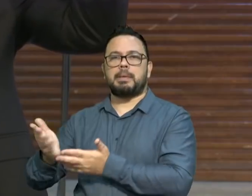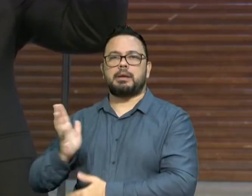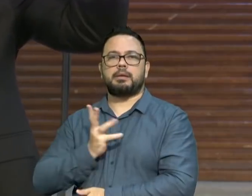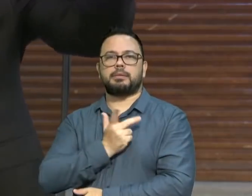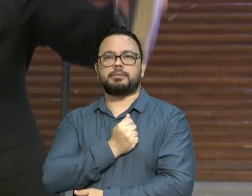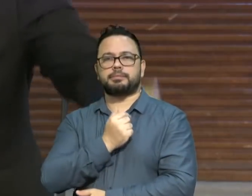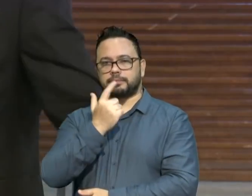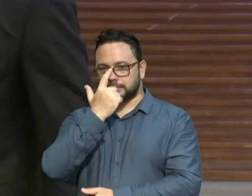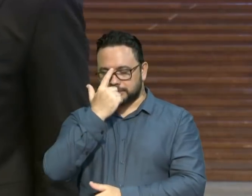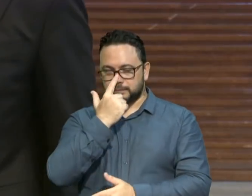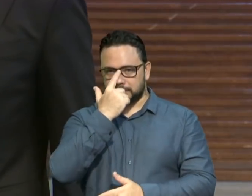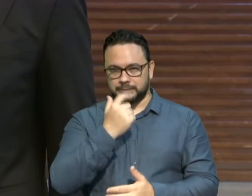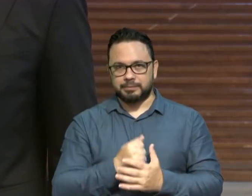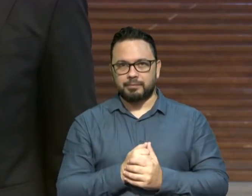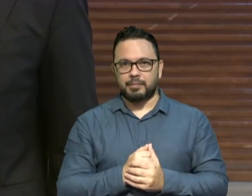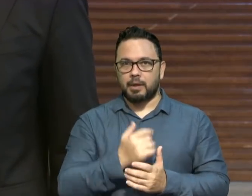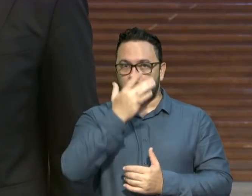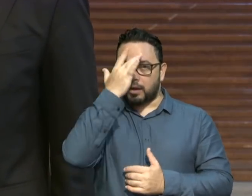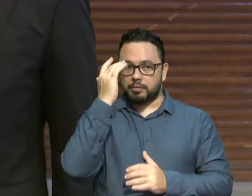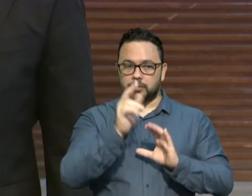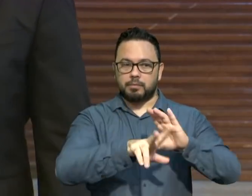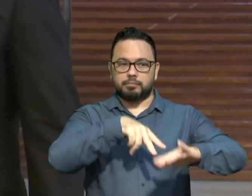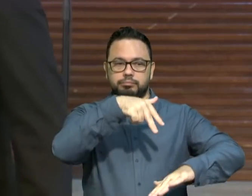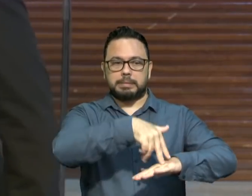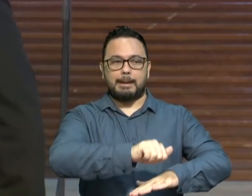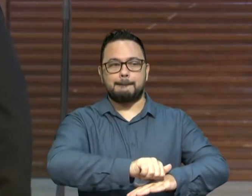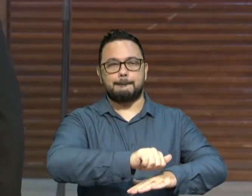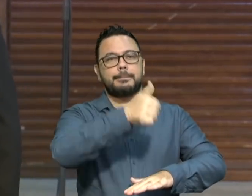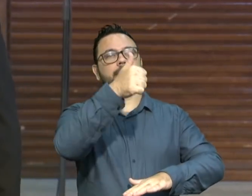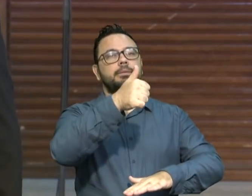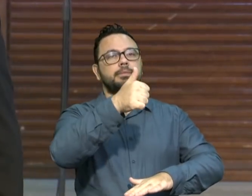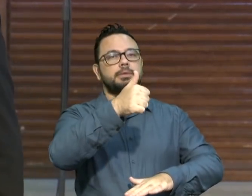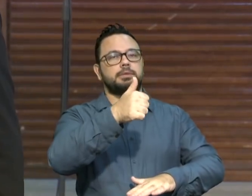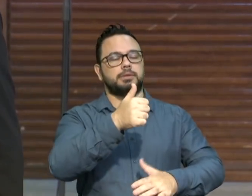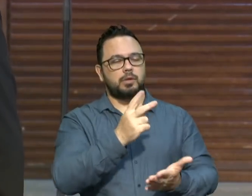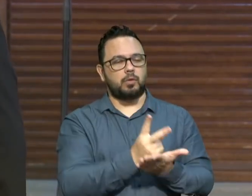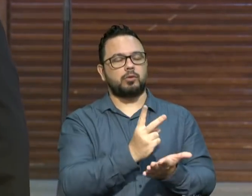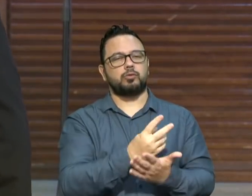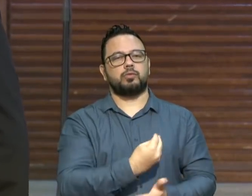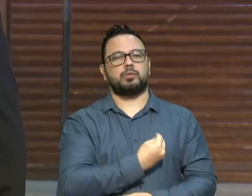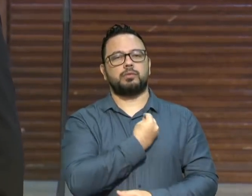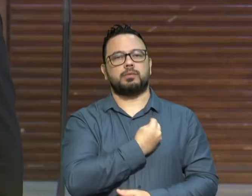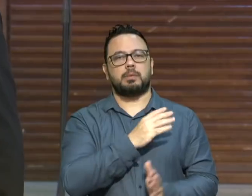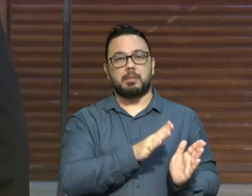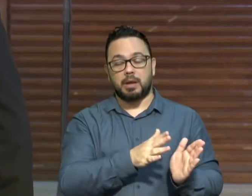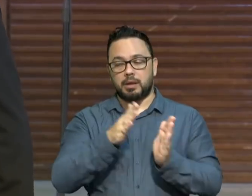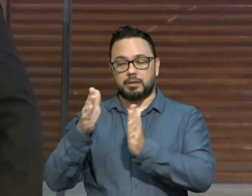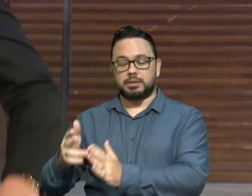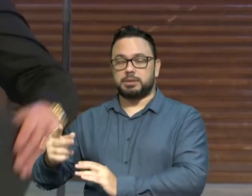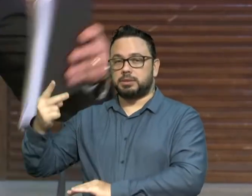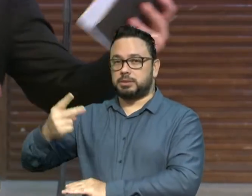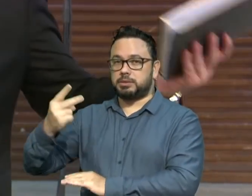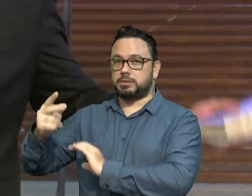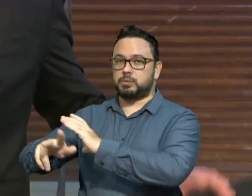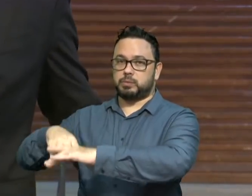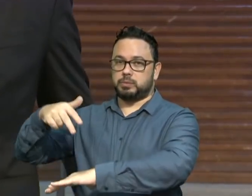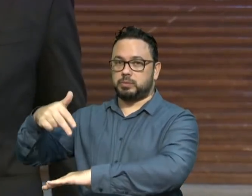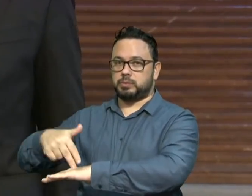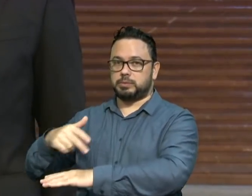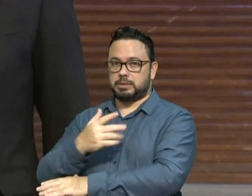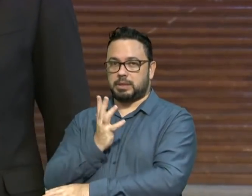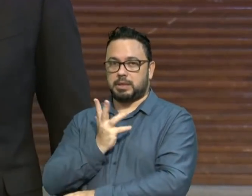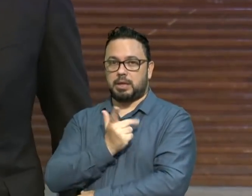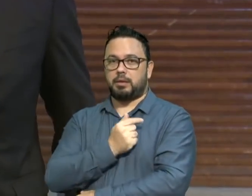ressuscitaram na primeira ressurreição se perderá mas ninguém que morreu e ressuscitar a na segunda vez que vai são se